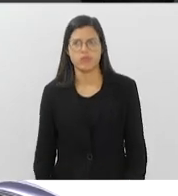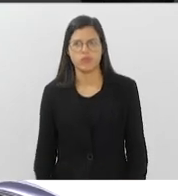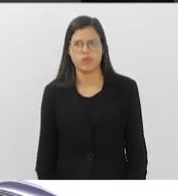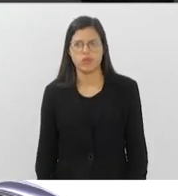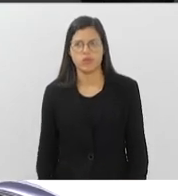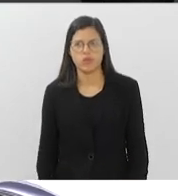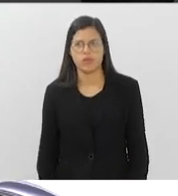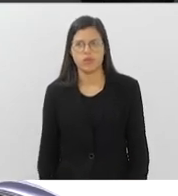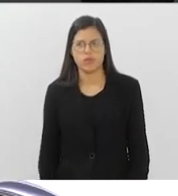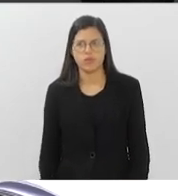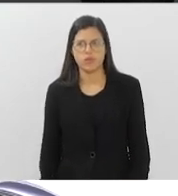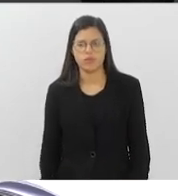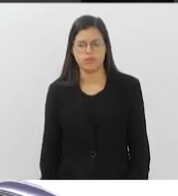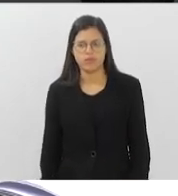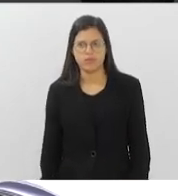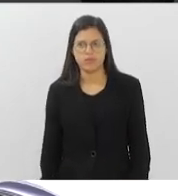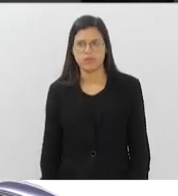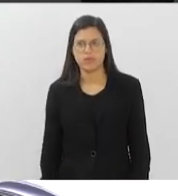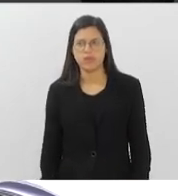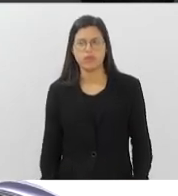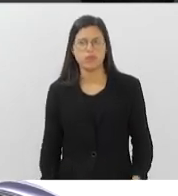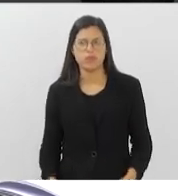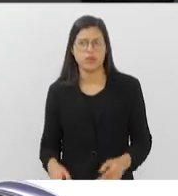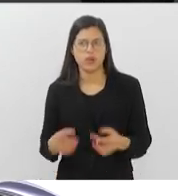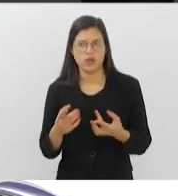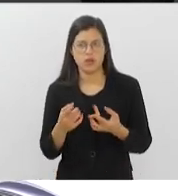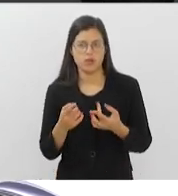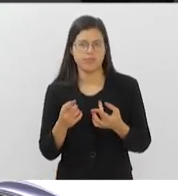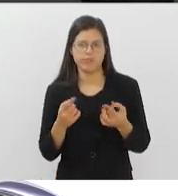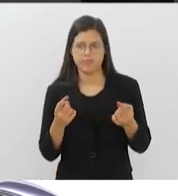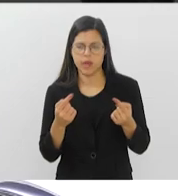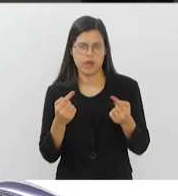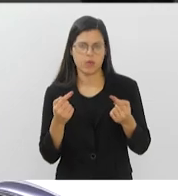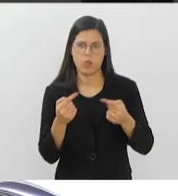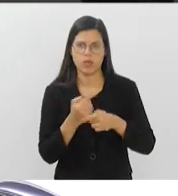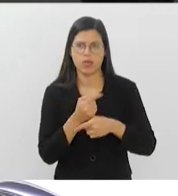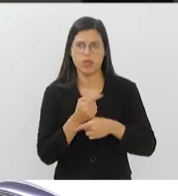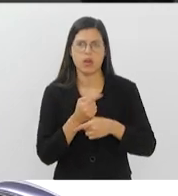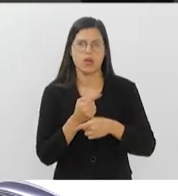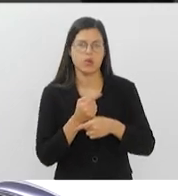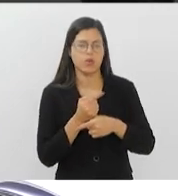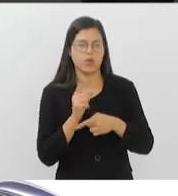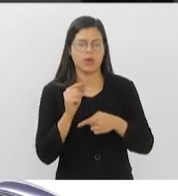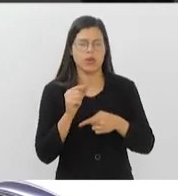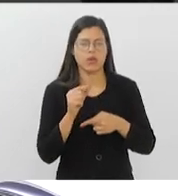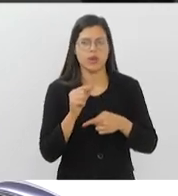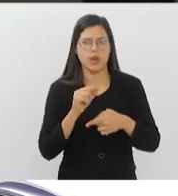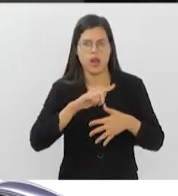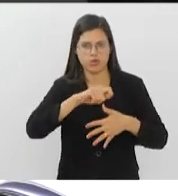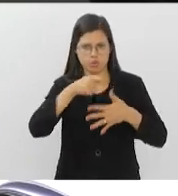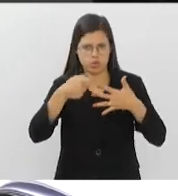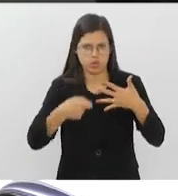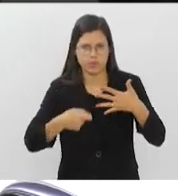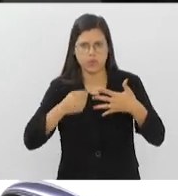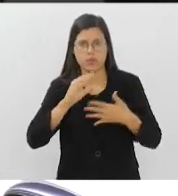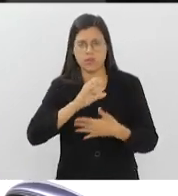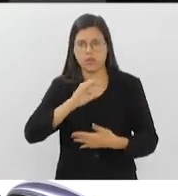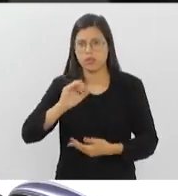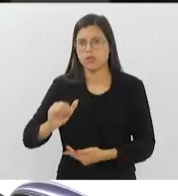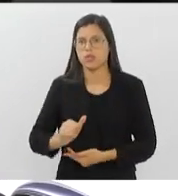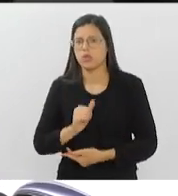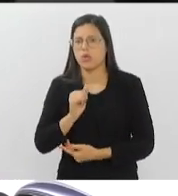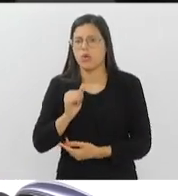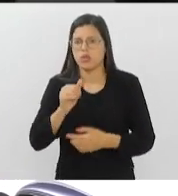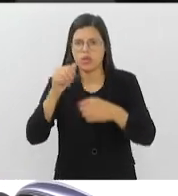visto a intenção e contrariando até a jurisprudência da CCJ, que isso vai abranger os autistas,